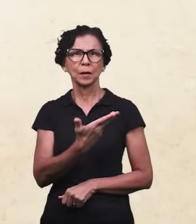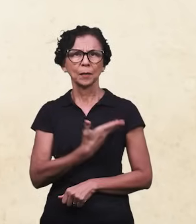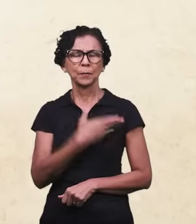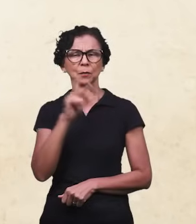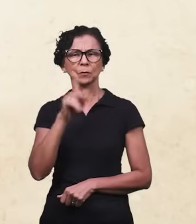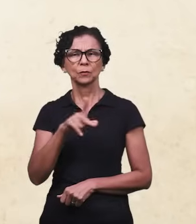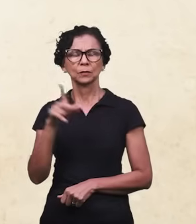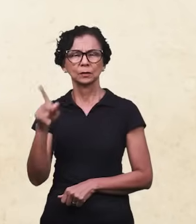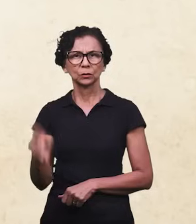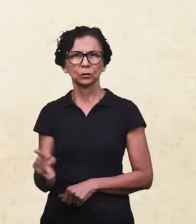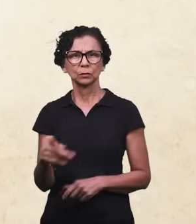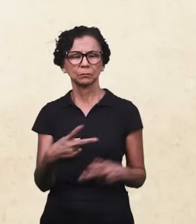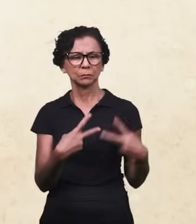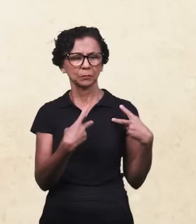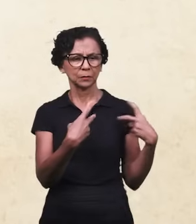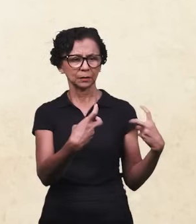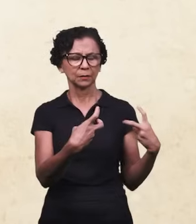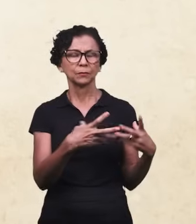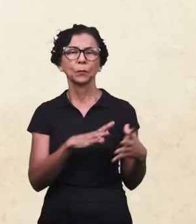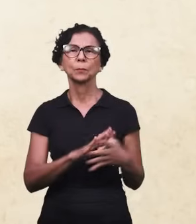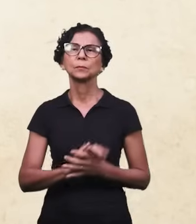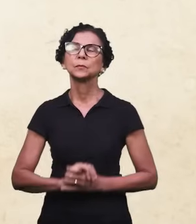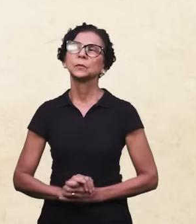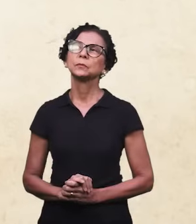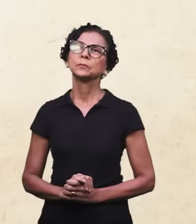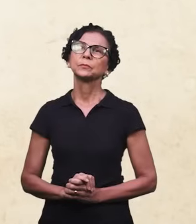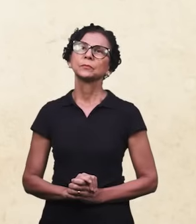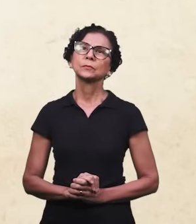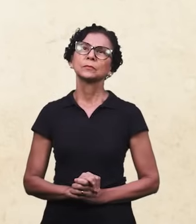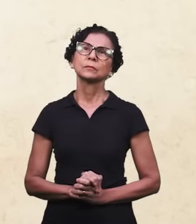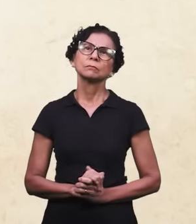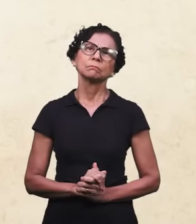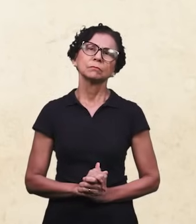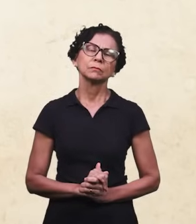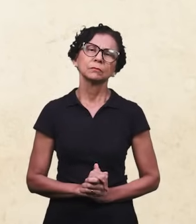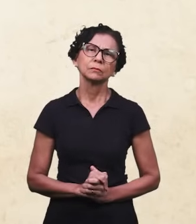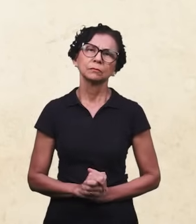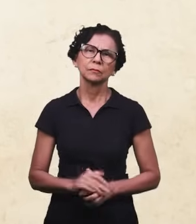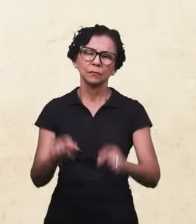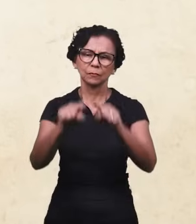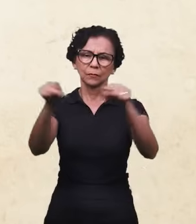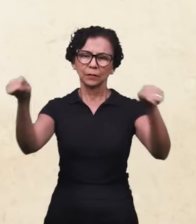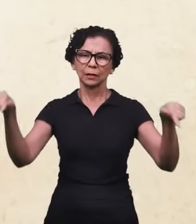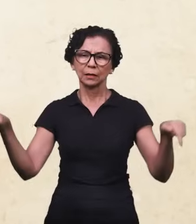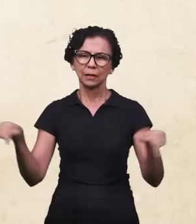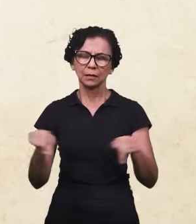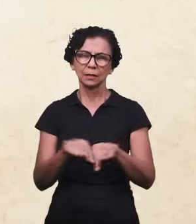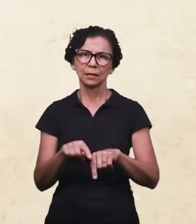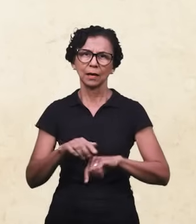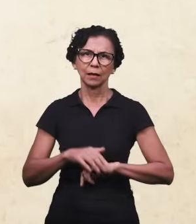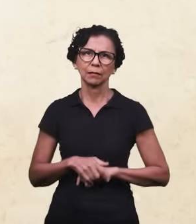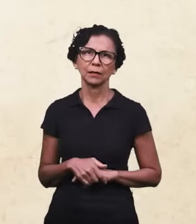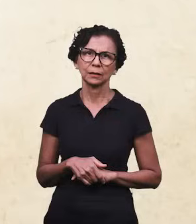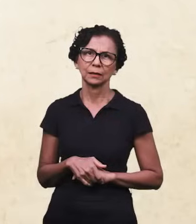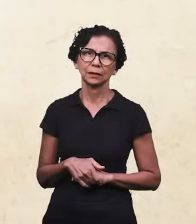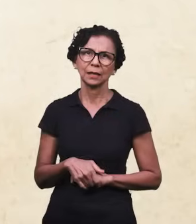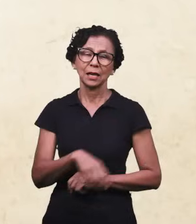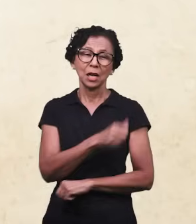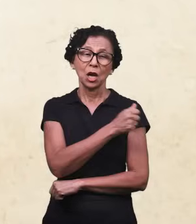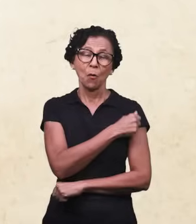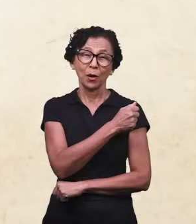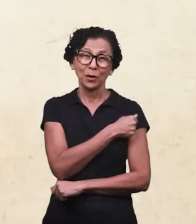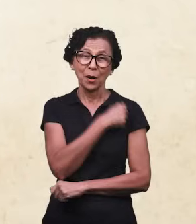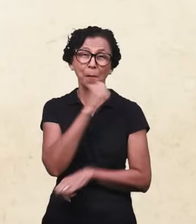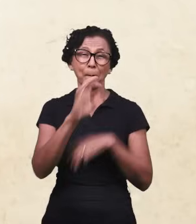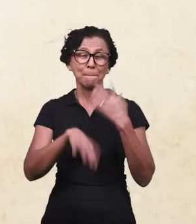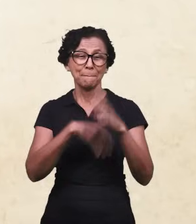professores. Então, quando eu ainda estudava, não tão distante, no colégio normal, eu não era um bom aluno, sempre fui aquele aluno